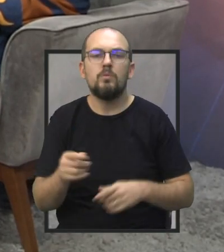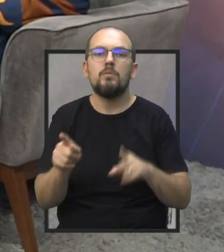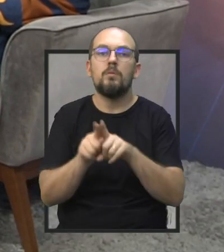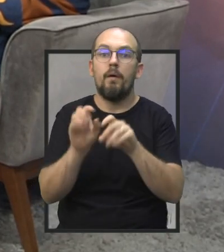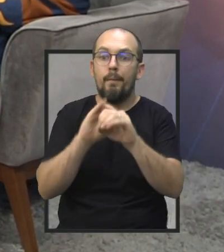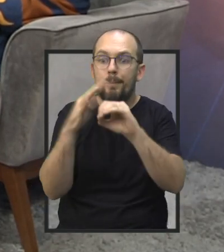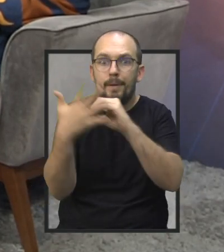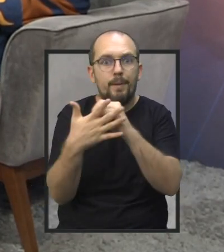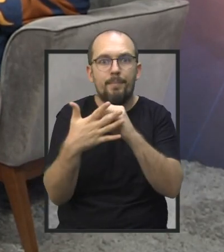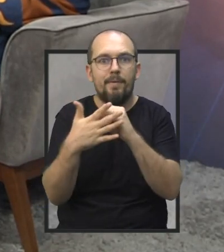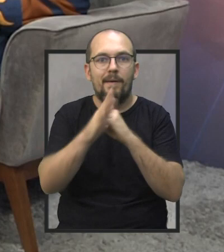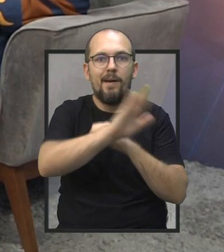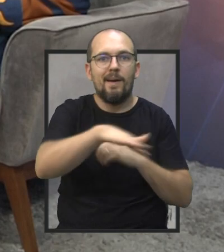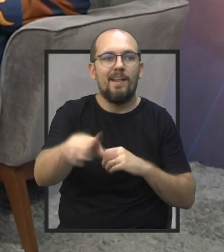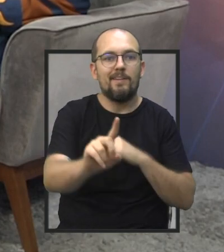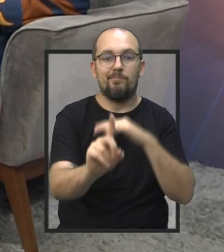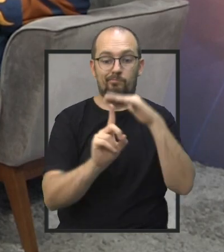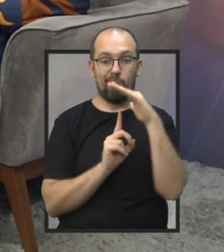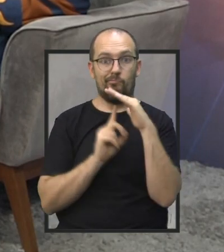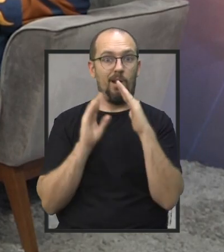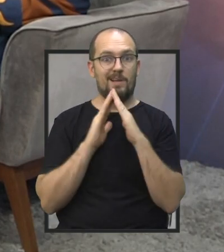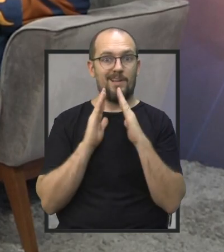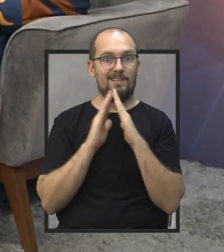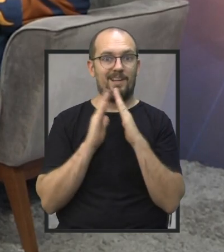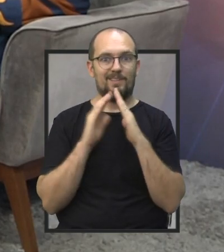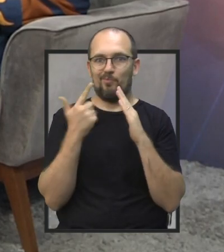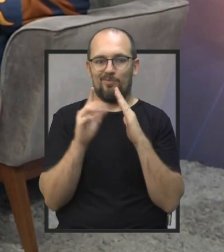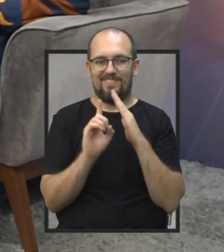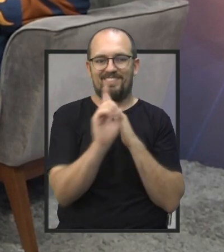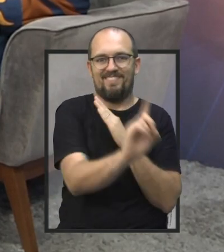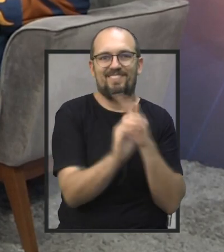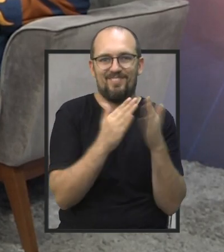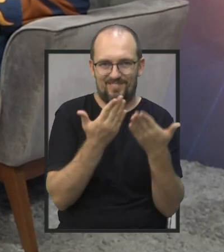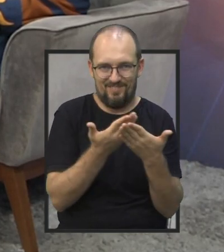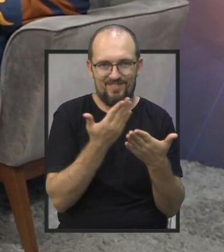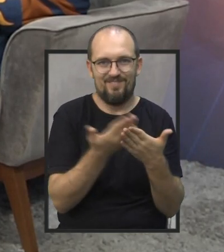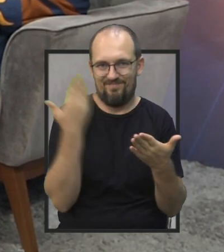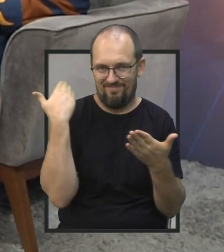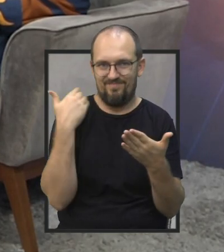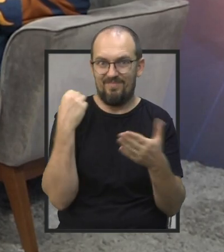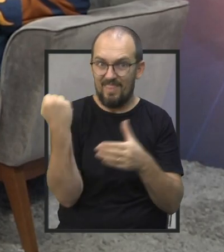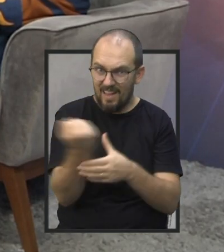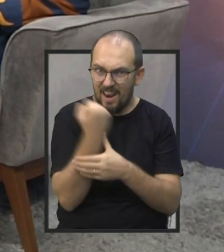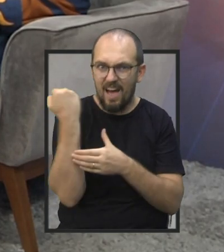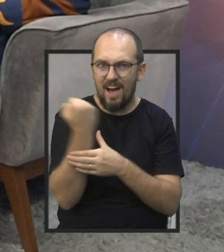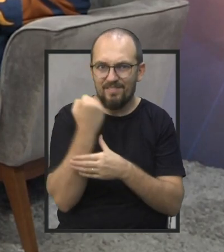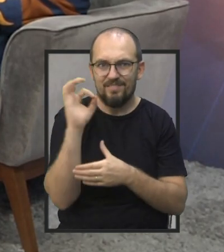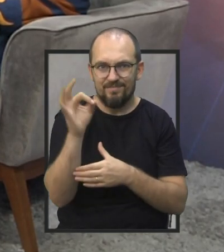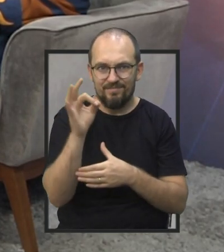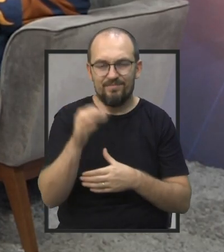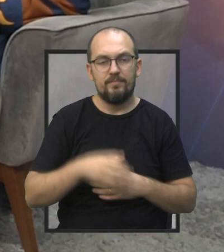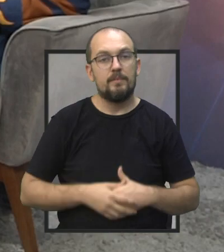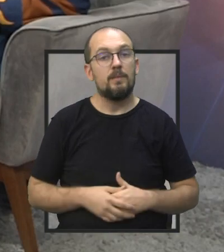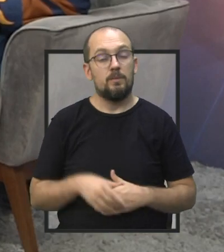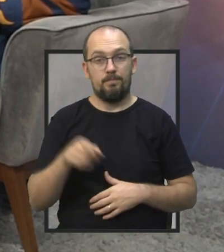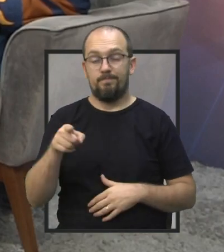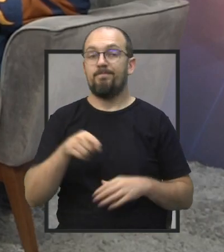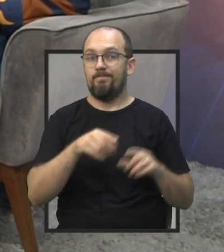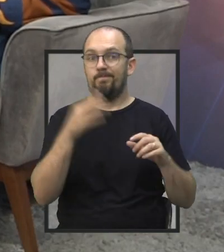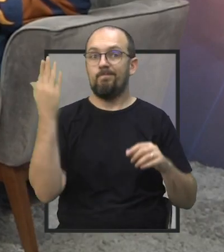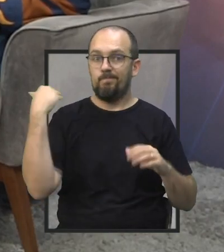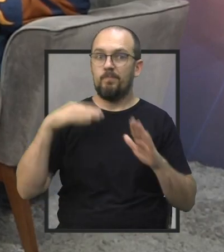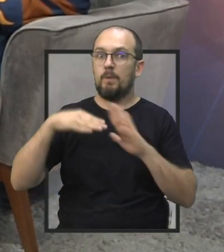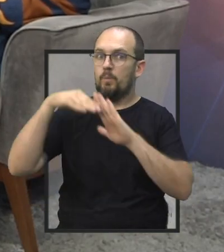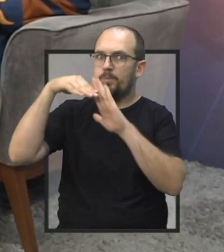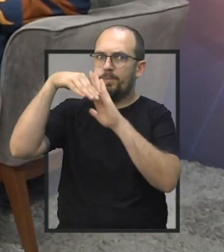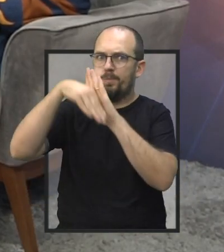como na pandemia as crianças ficaram em casa, né, não tinha esse respaldo da escola, então essa questão ficou ainda mais grave. Essa questão se agravou